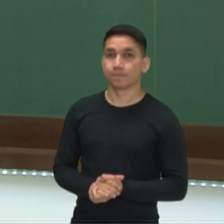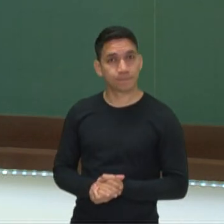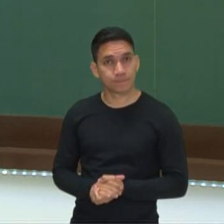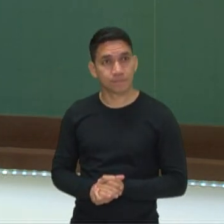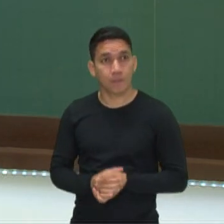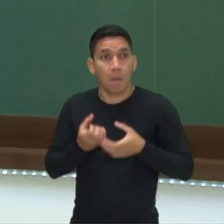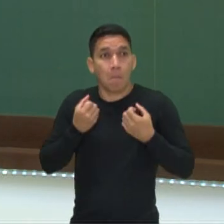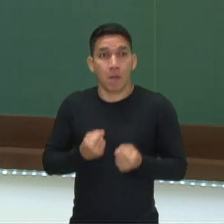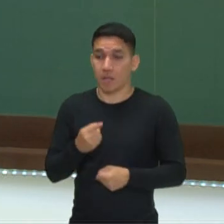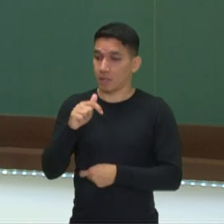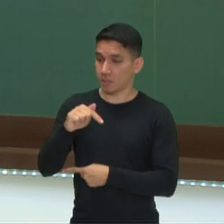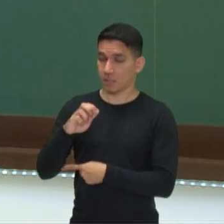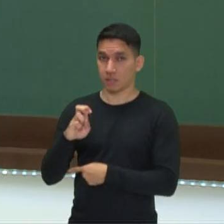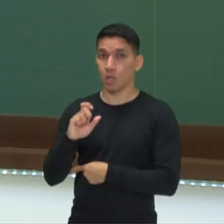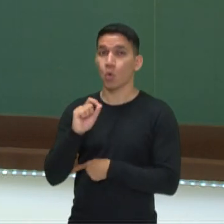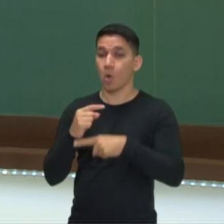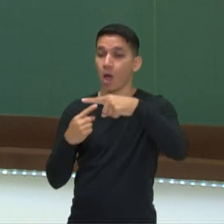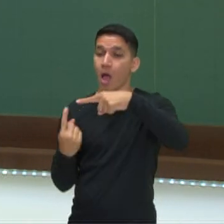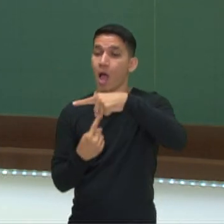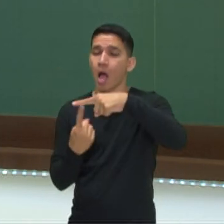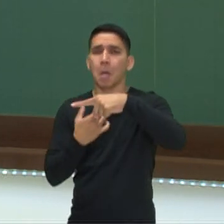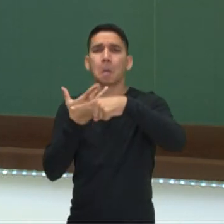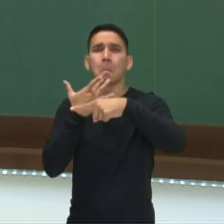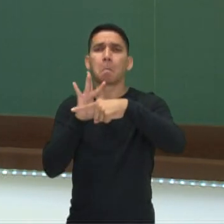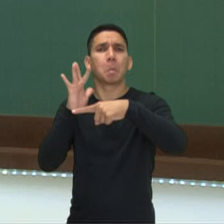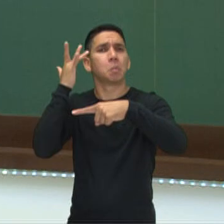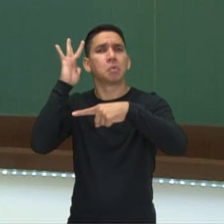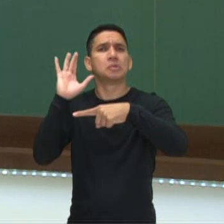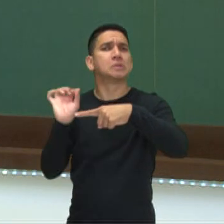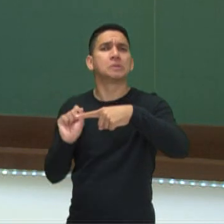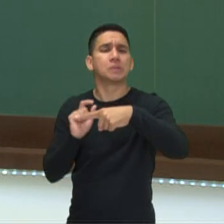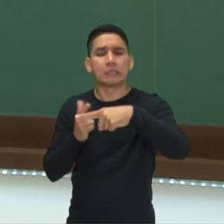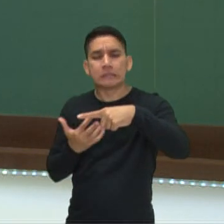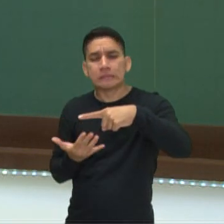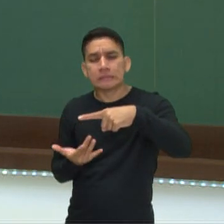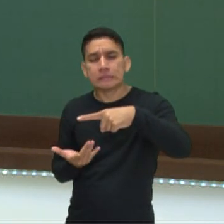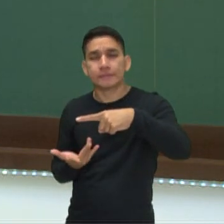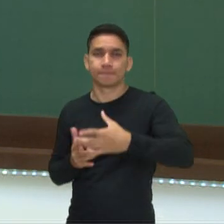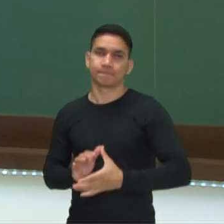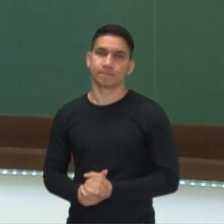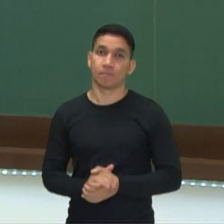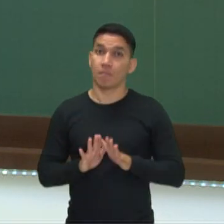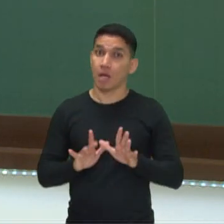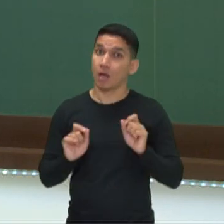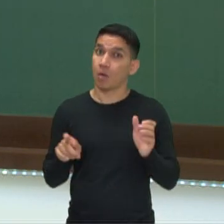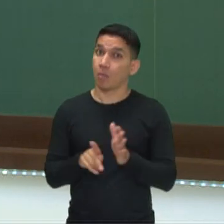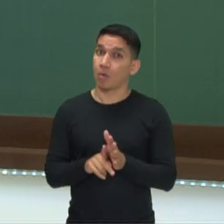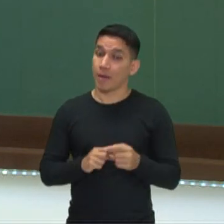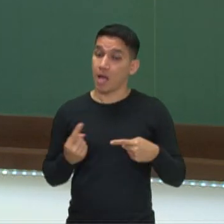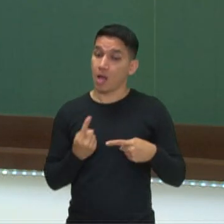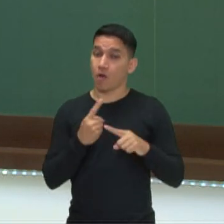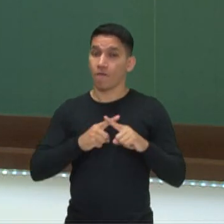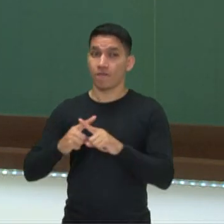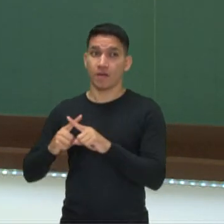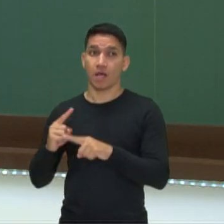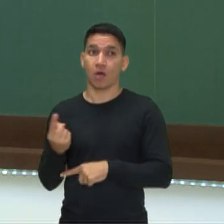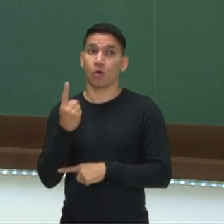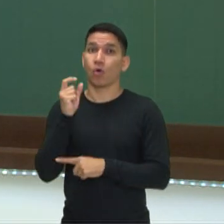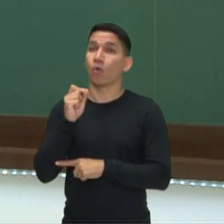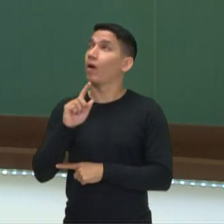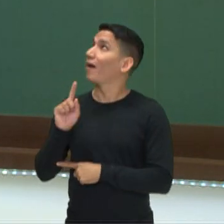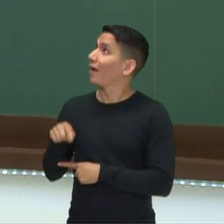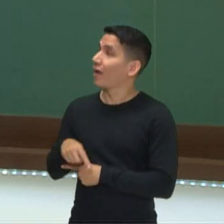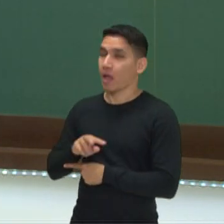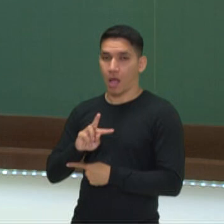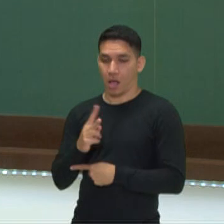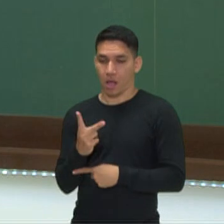Massa 75, a altura eu não sei, altura vezes altura. Só que a altura vezes altura é a